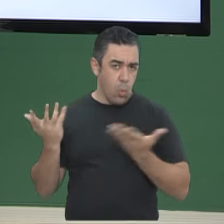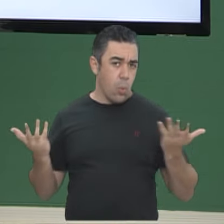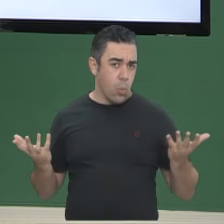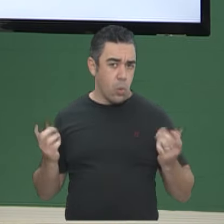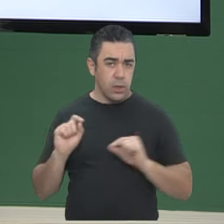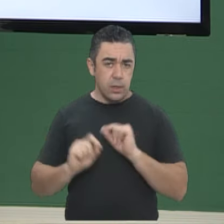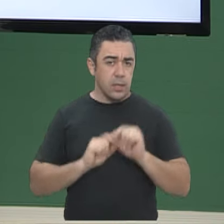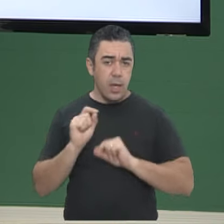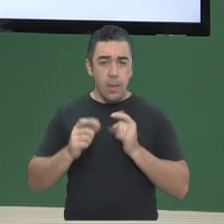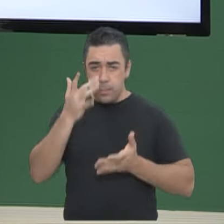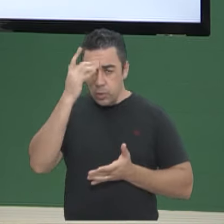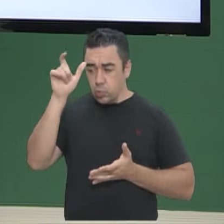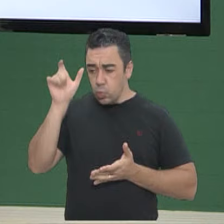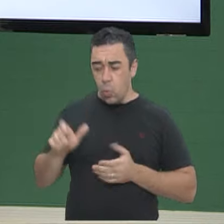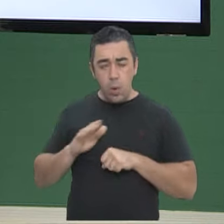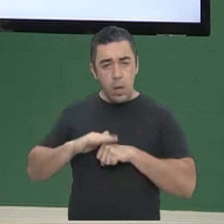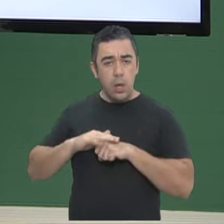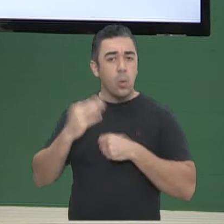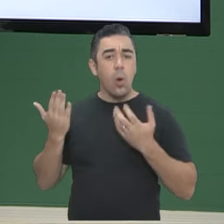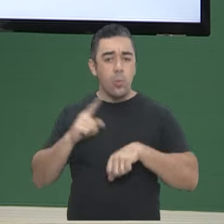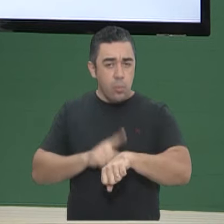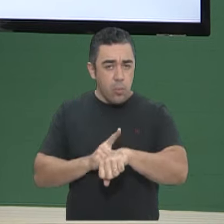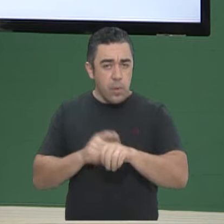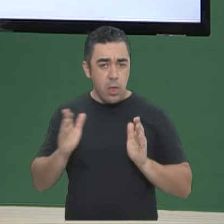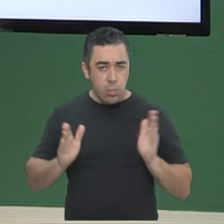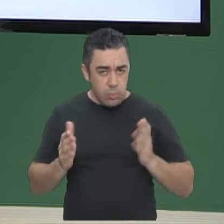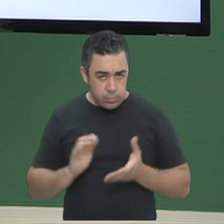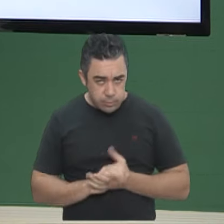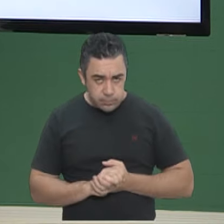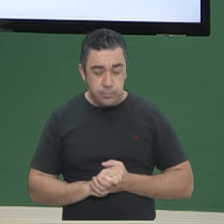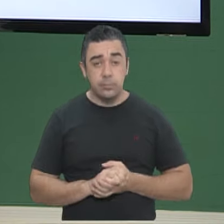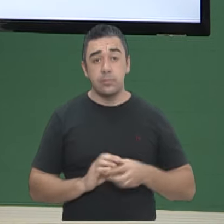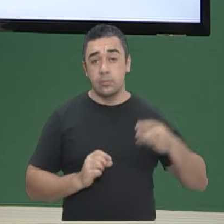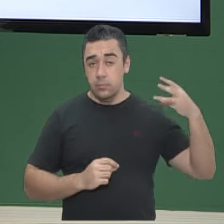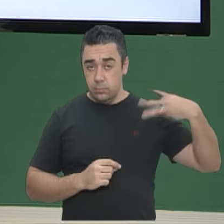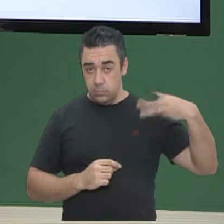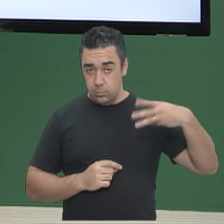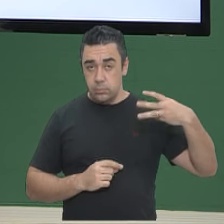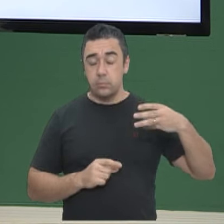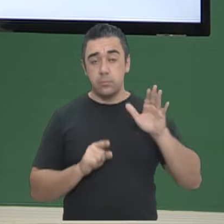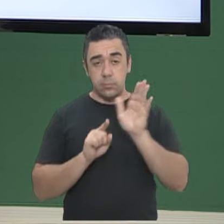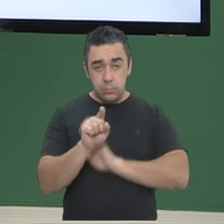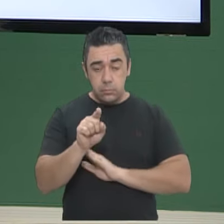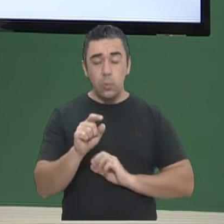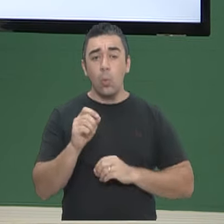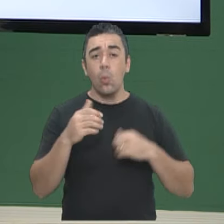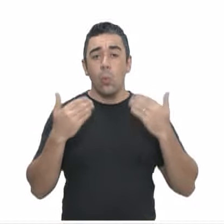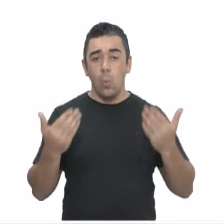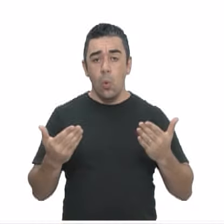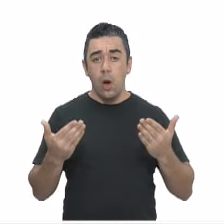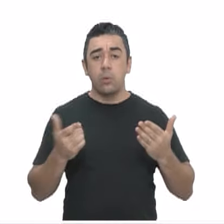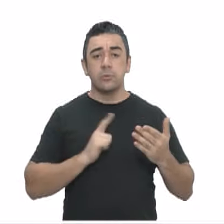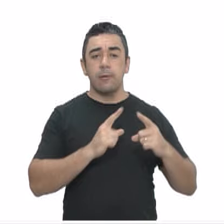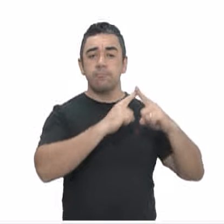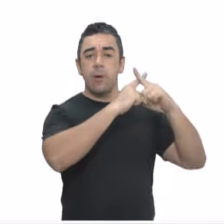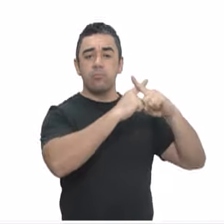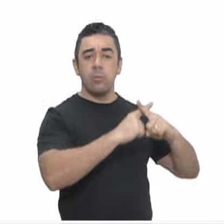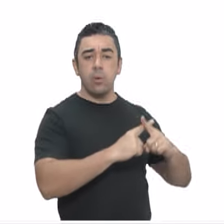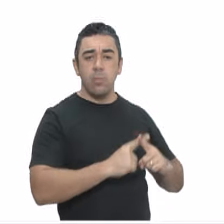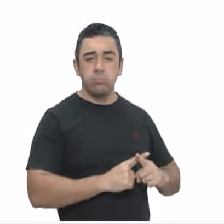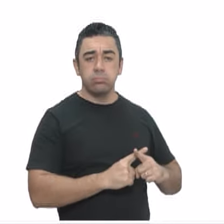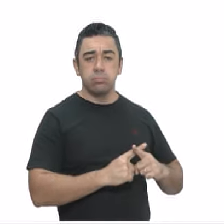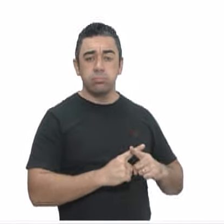alguém criou, em que momento isso aconteceu? E a terceira pergunta é: quais são as provas do atletismo?